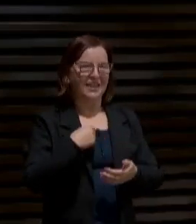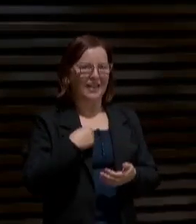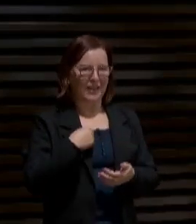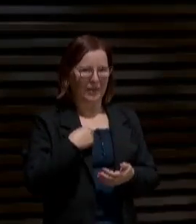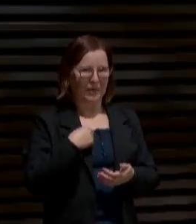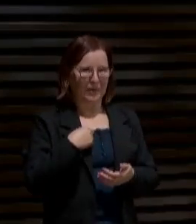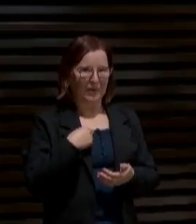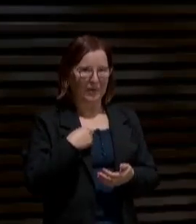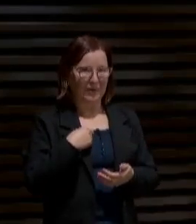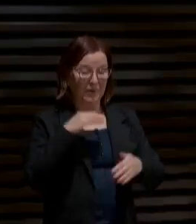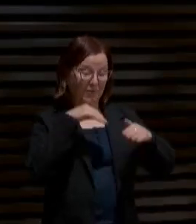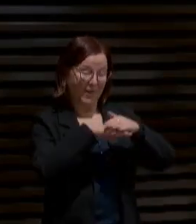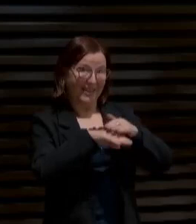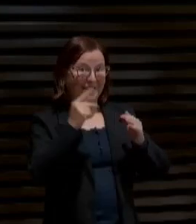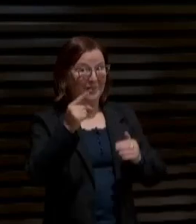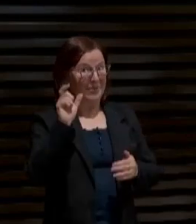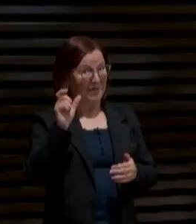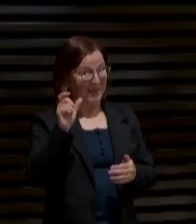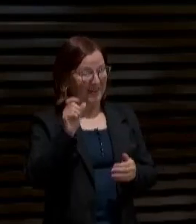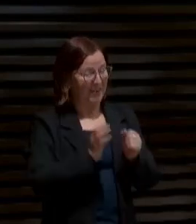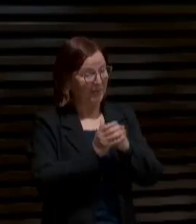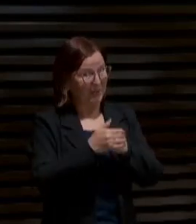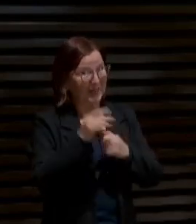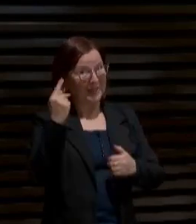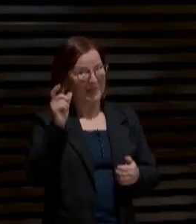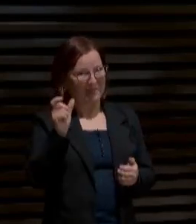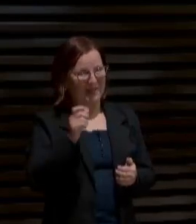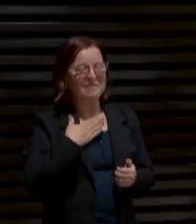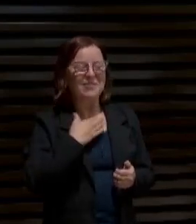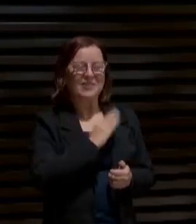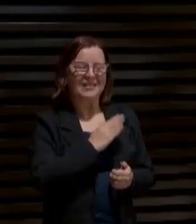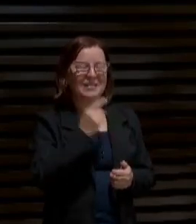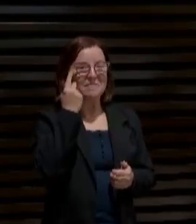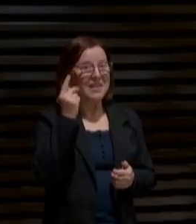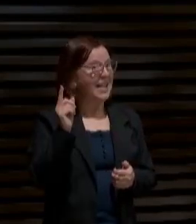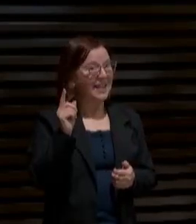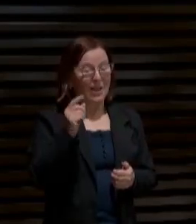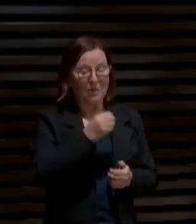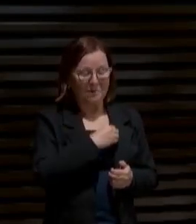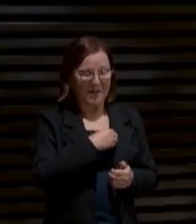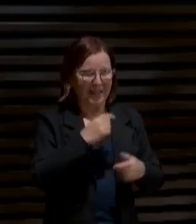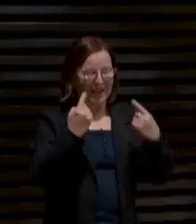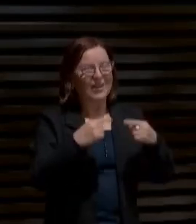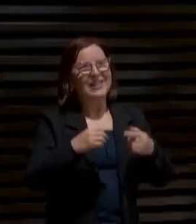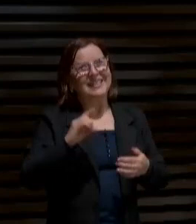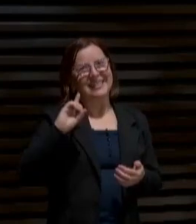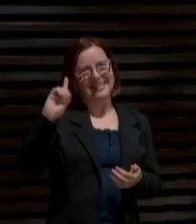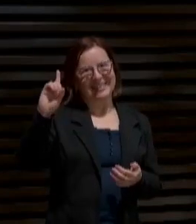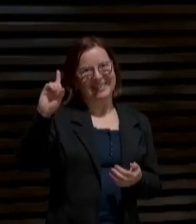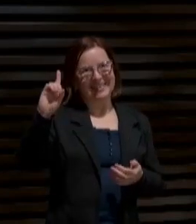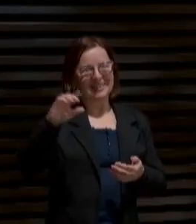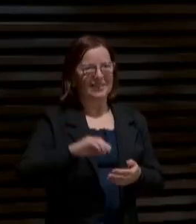Tua Palavra no meu coração para não pecar contra ti e o nosso irmão Pedro